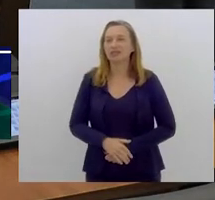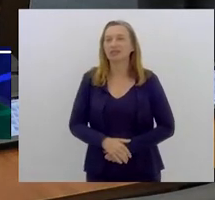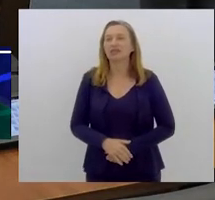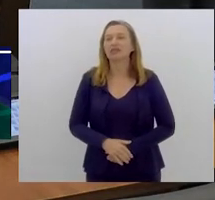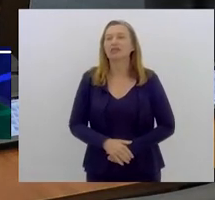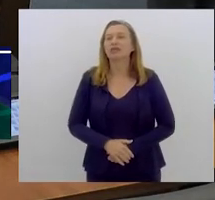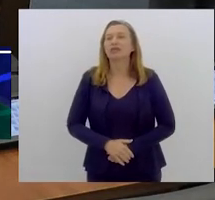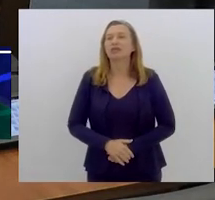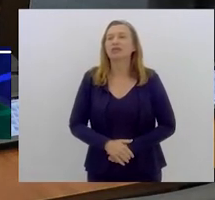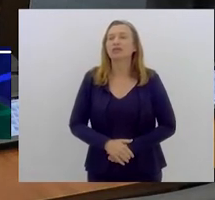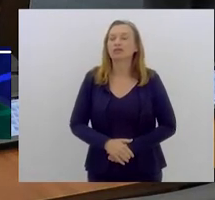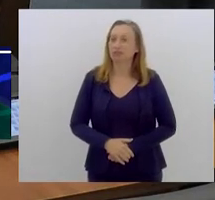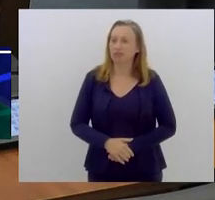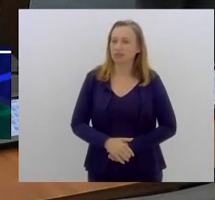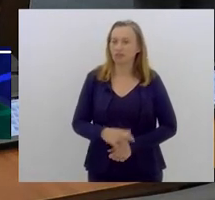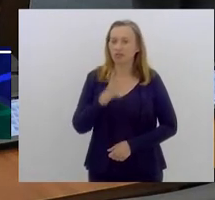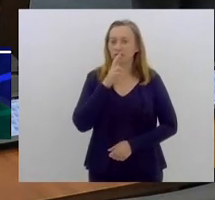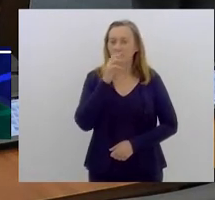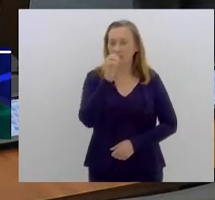Rodrigo Amorim,